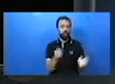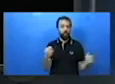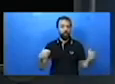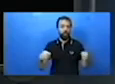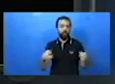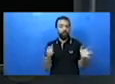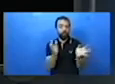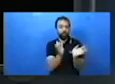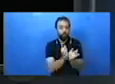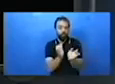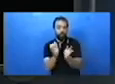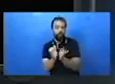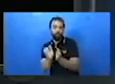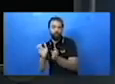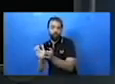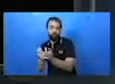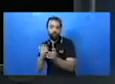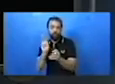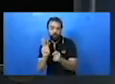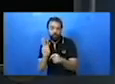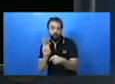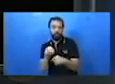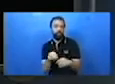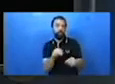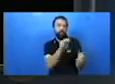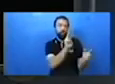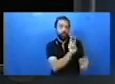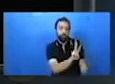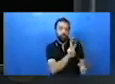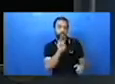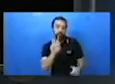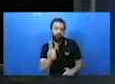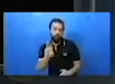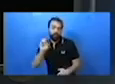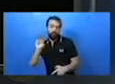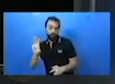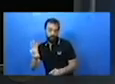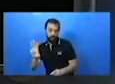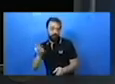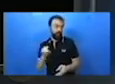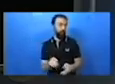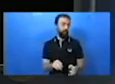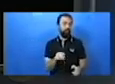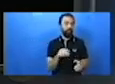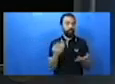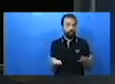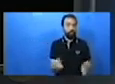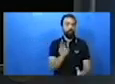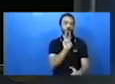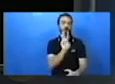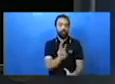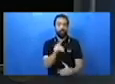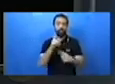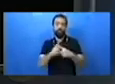grupos. Ora, se cada grupinho tem 3 lápis, eu tenho 3 vezes 3,